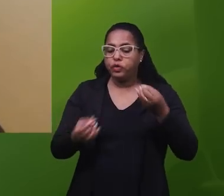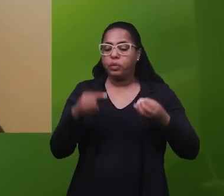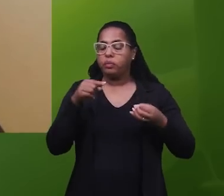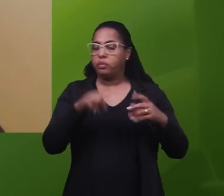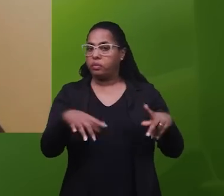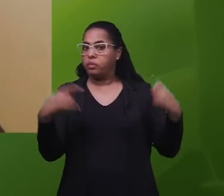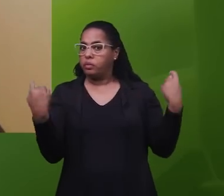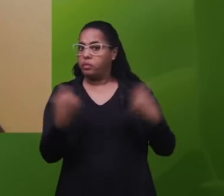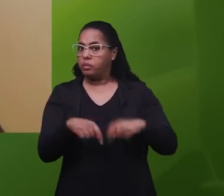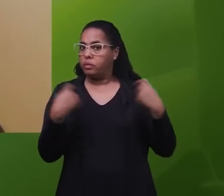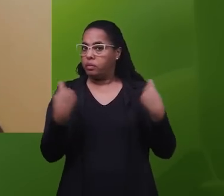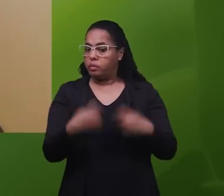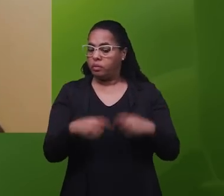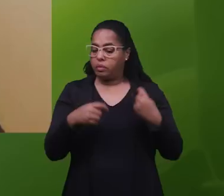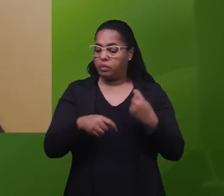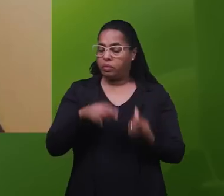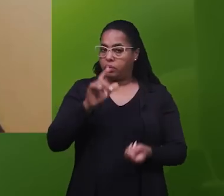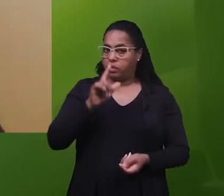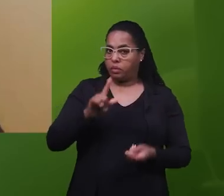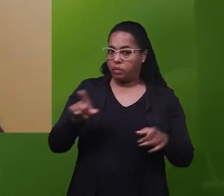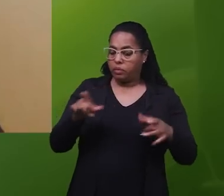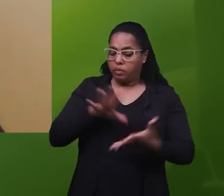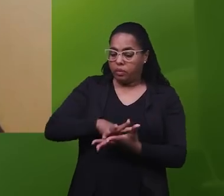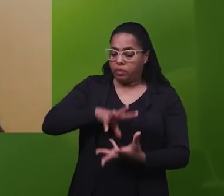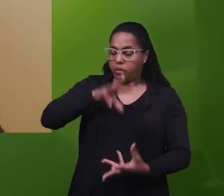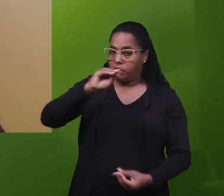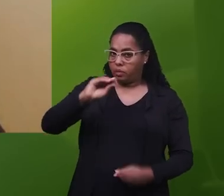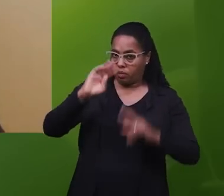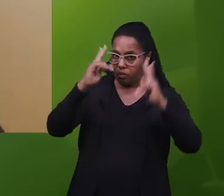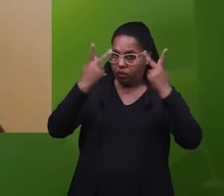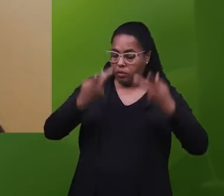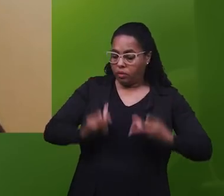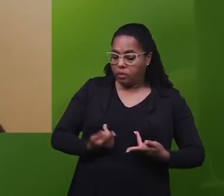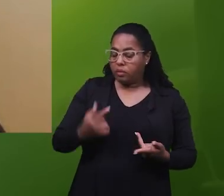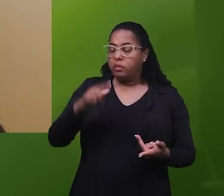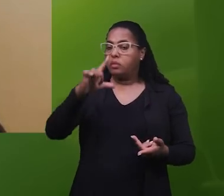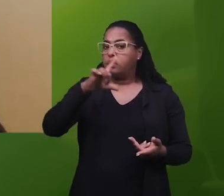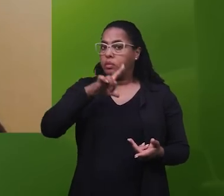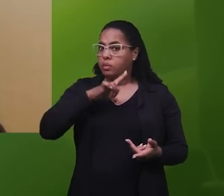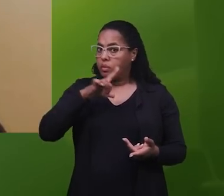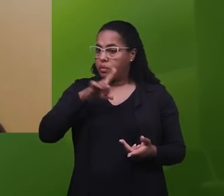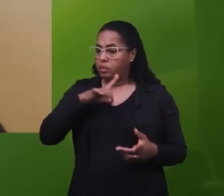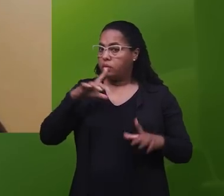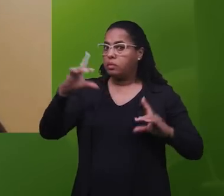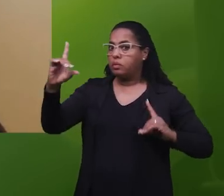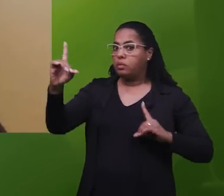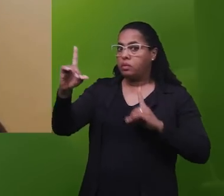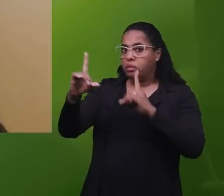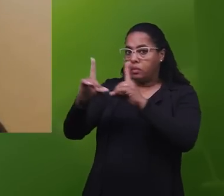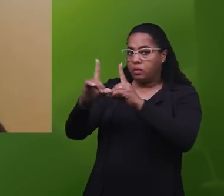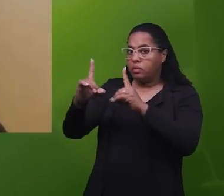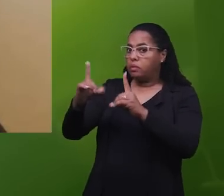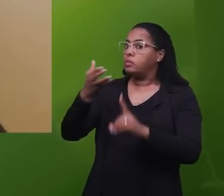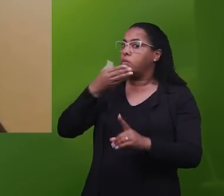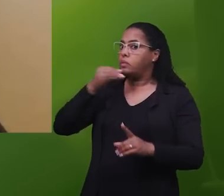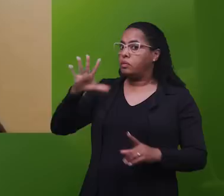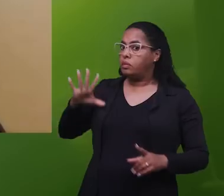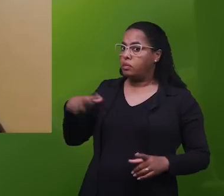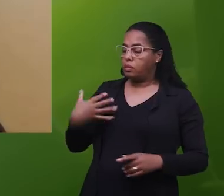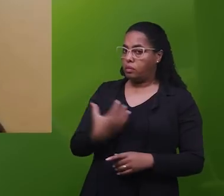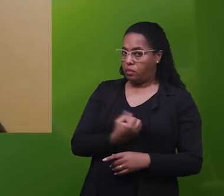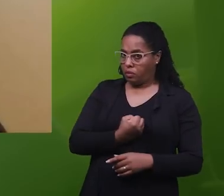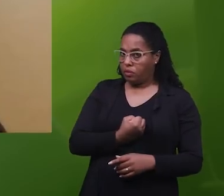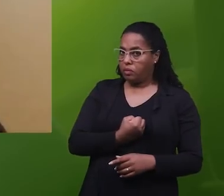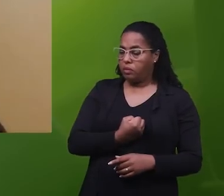que ela tinha, que a alma, que o homem tem de ter um encontro com o seu